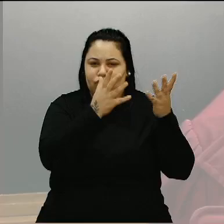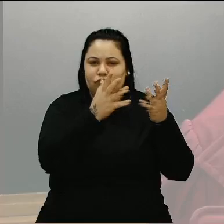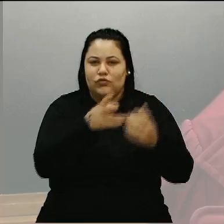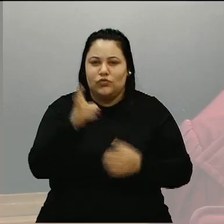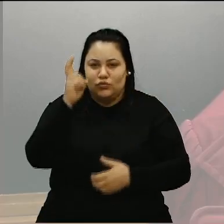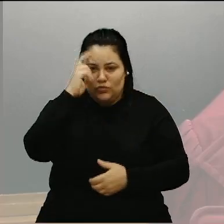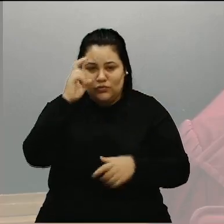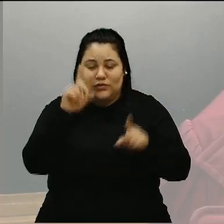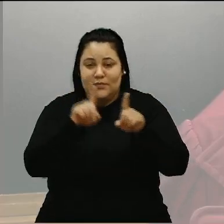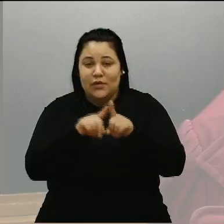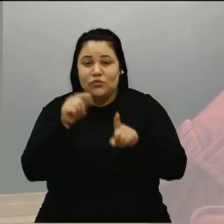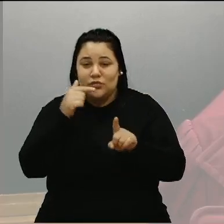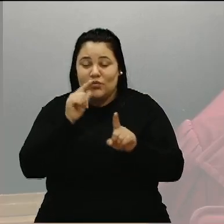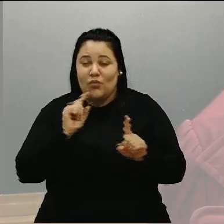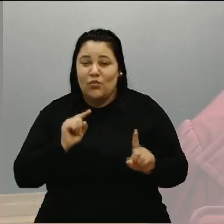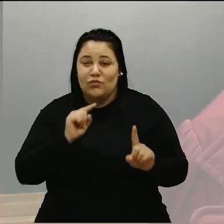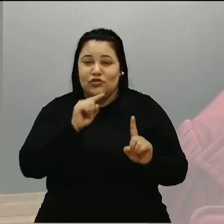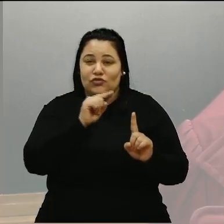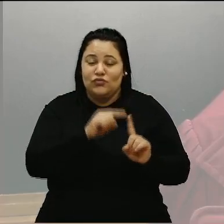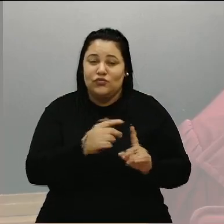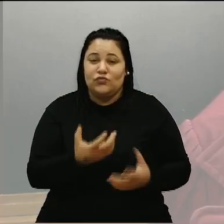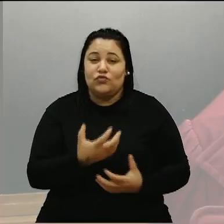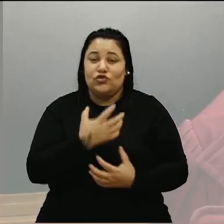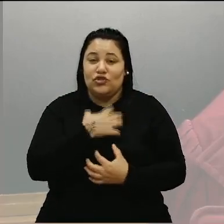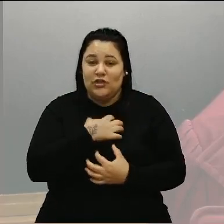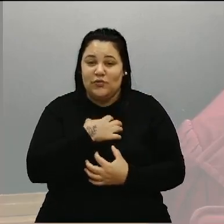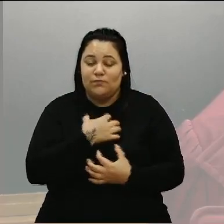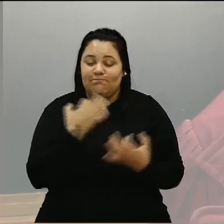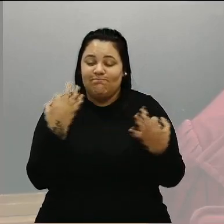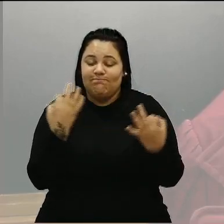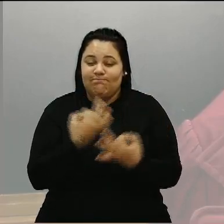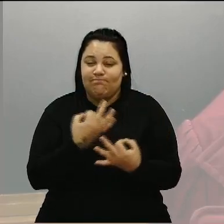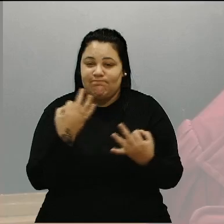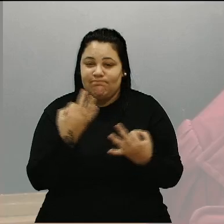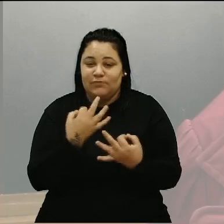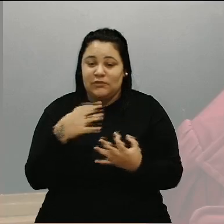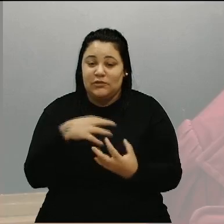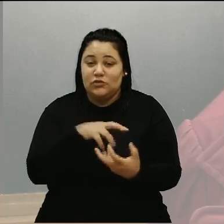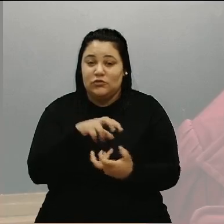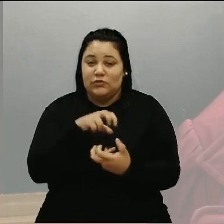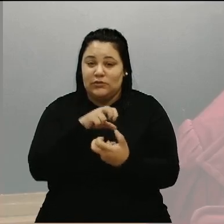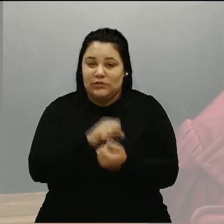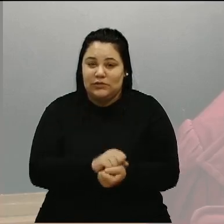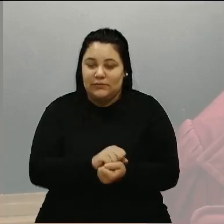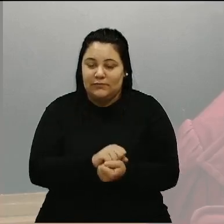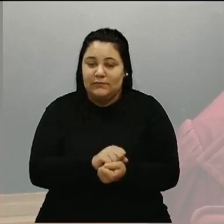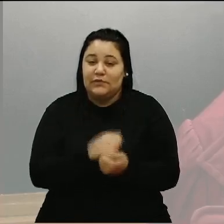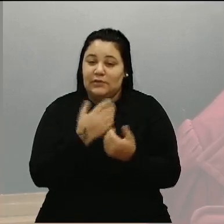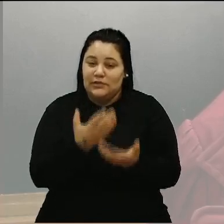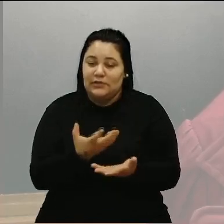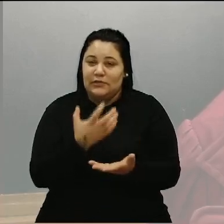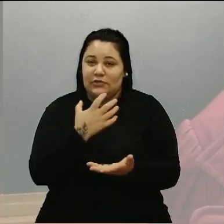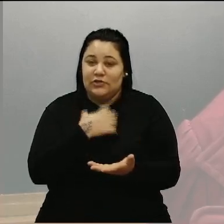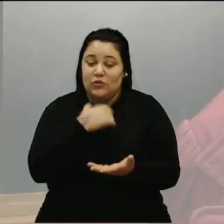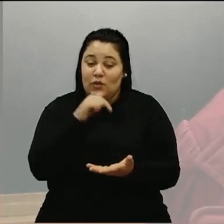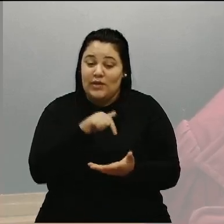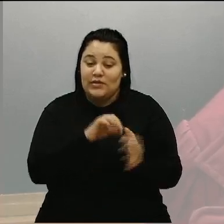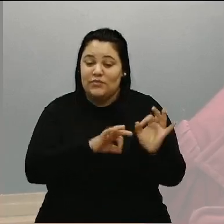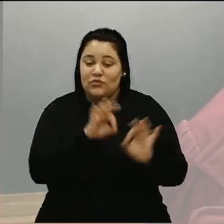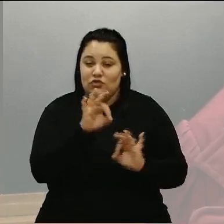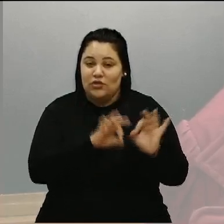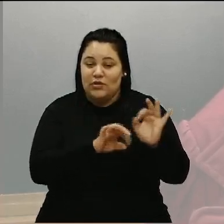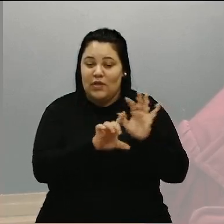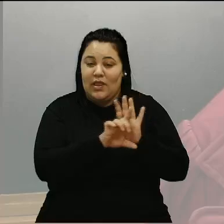sejam alcançados de forma eficiente e sustentável. Assim, o presente projeto de